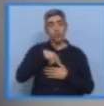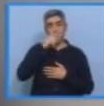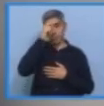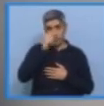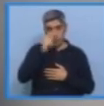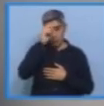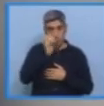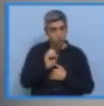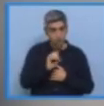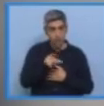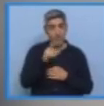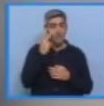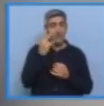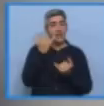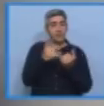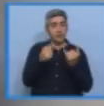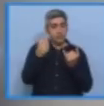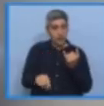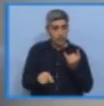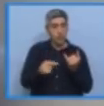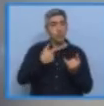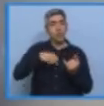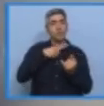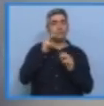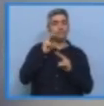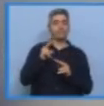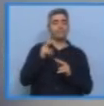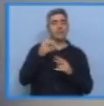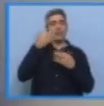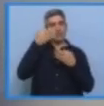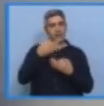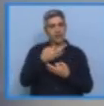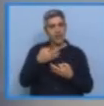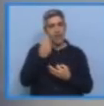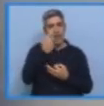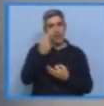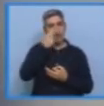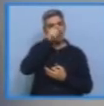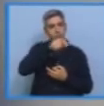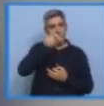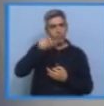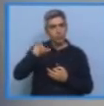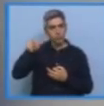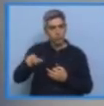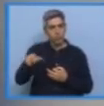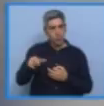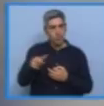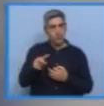respeitamos quando está em perigo, não reconhecemos a dignidade de cada pessoa humana, a sua